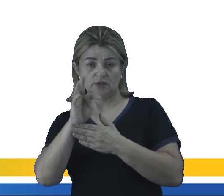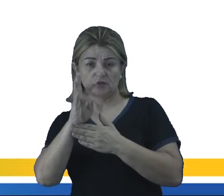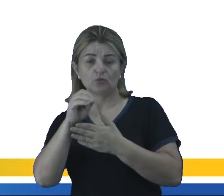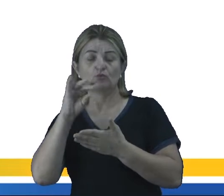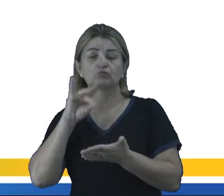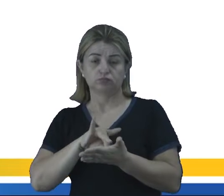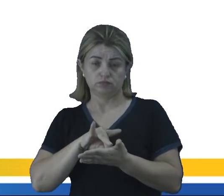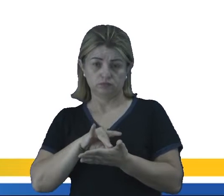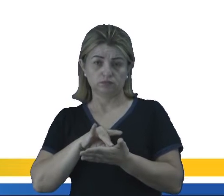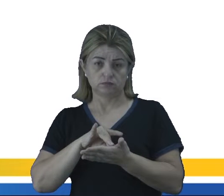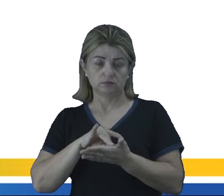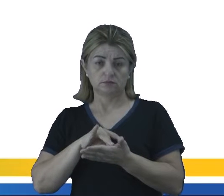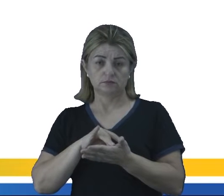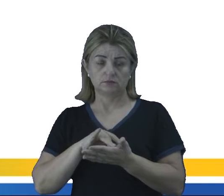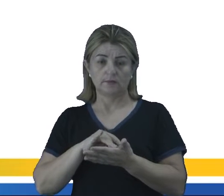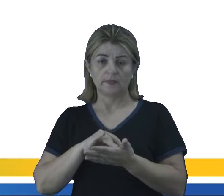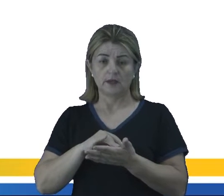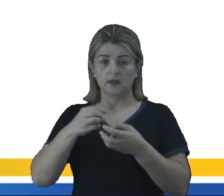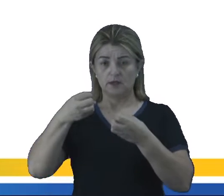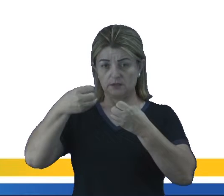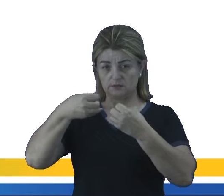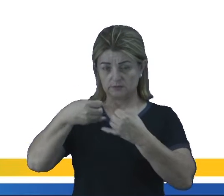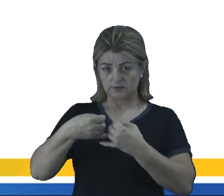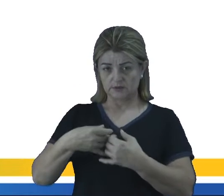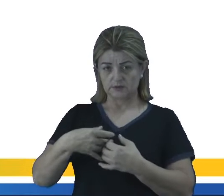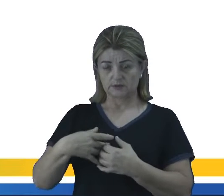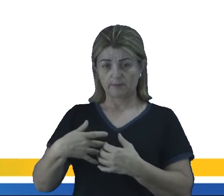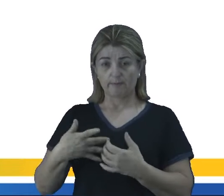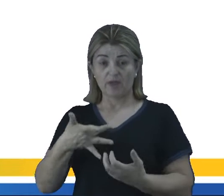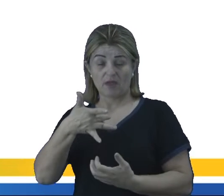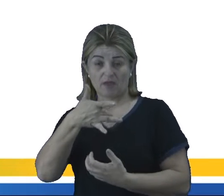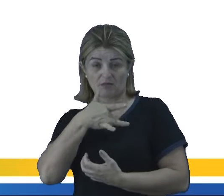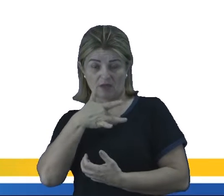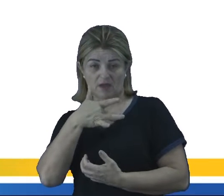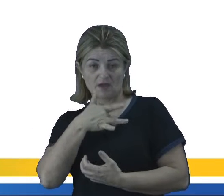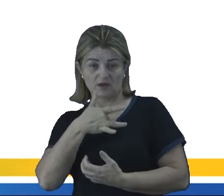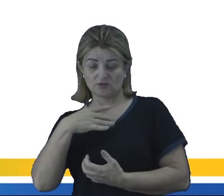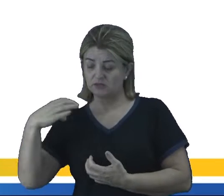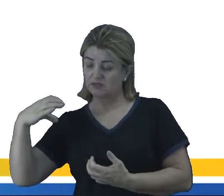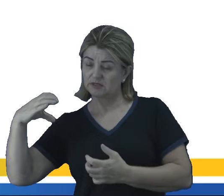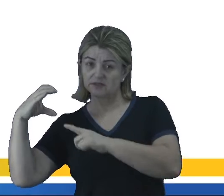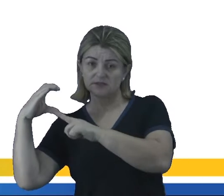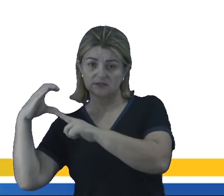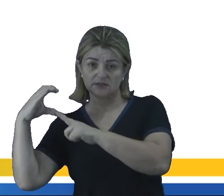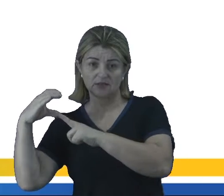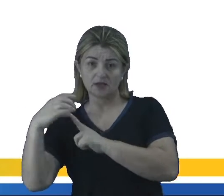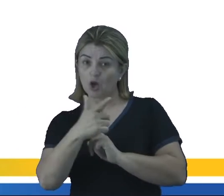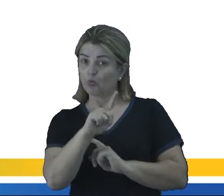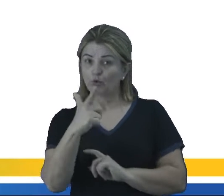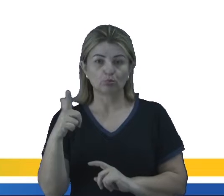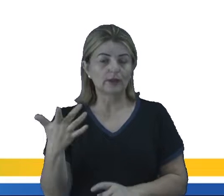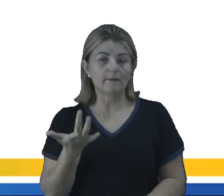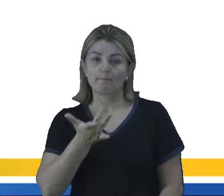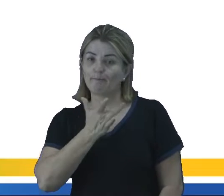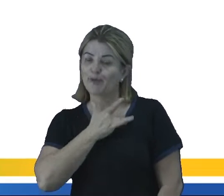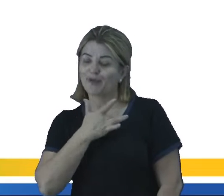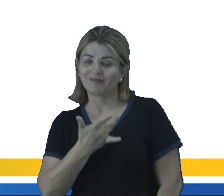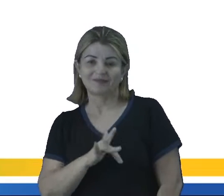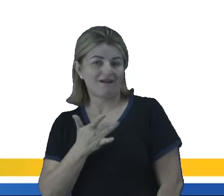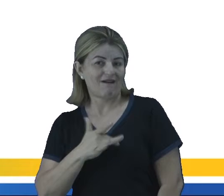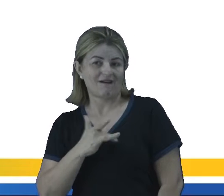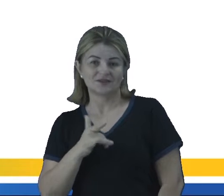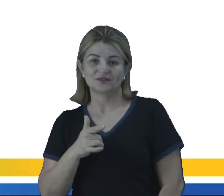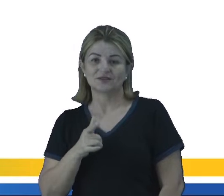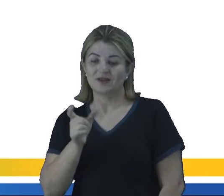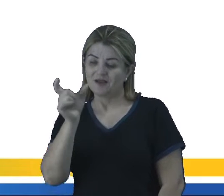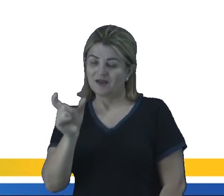um soneto, eu preciso de uma estrutura com 14 versos, sendo 2 estrofes com quartetos e 2 estrofes com tercetos.